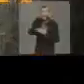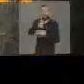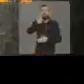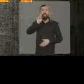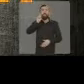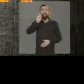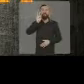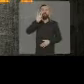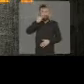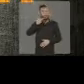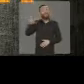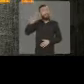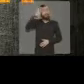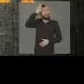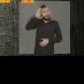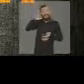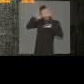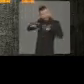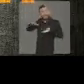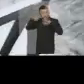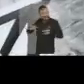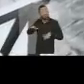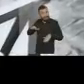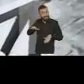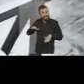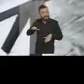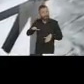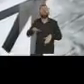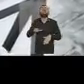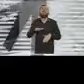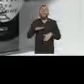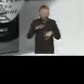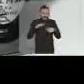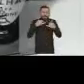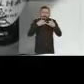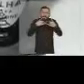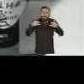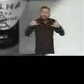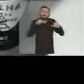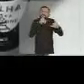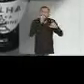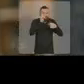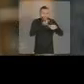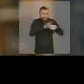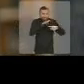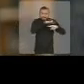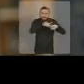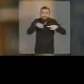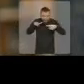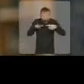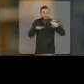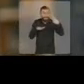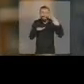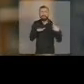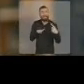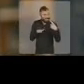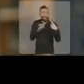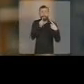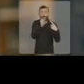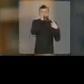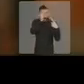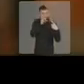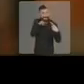foi Coronel Ustra, o maior ídolo do Bolsonaro. Eles colocam muitos fios elétricos